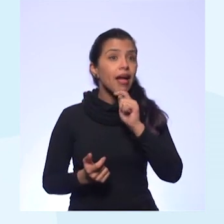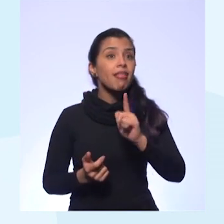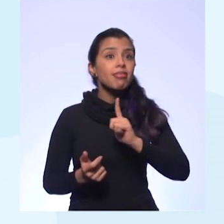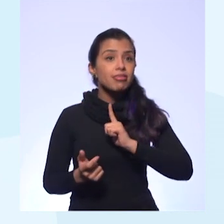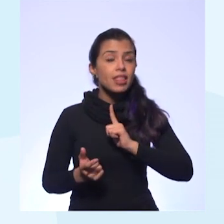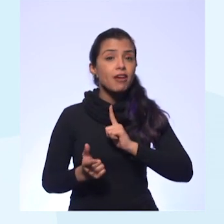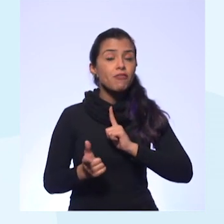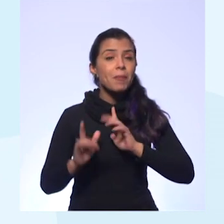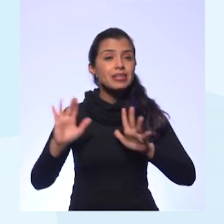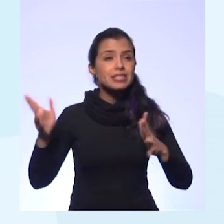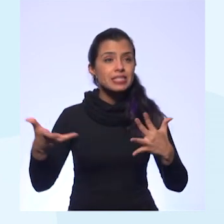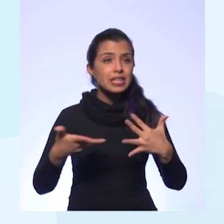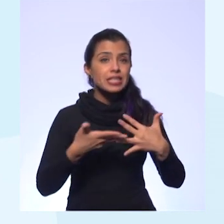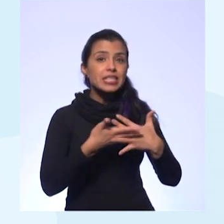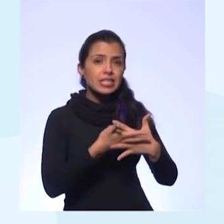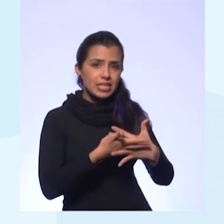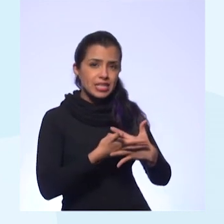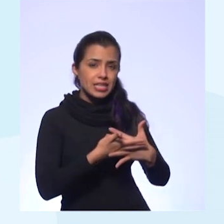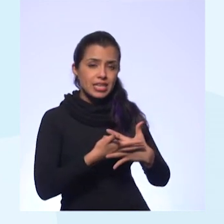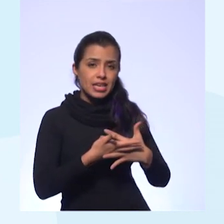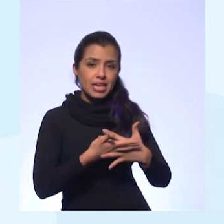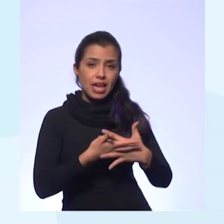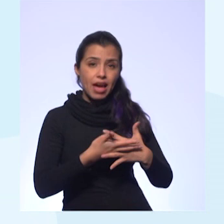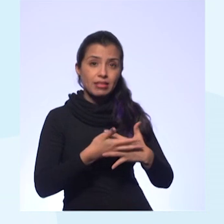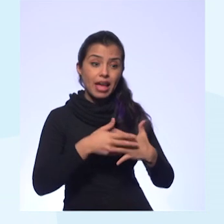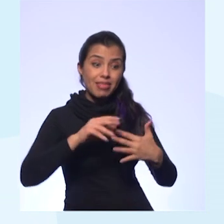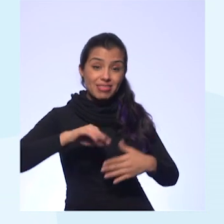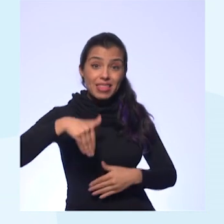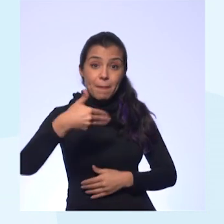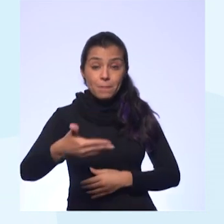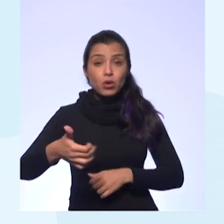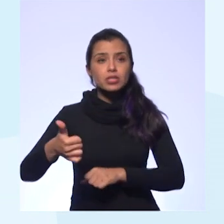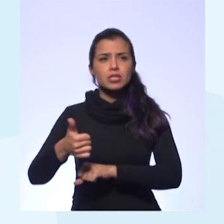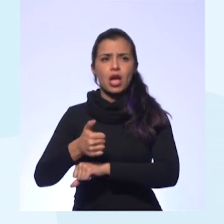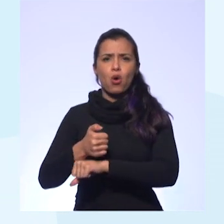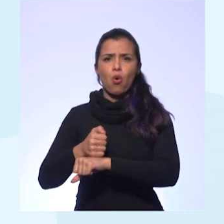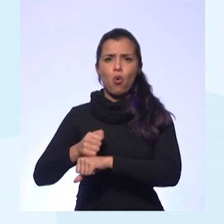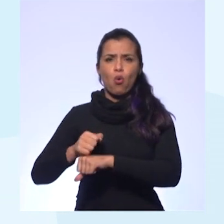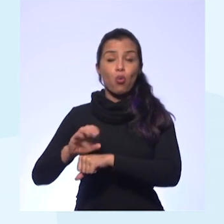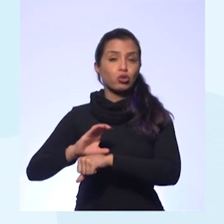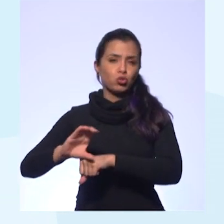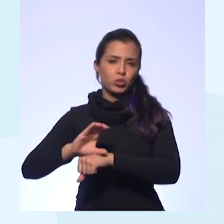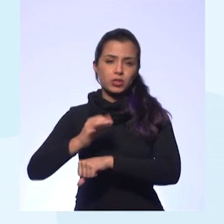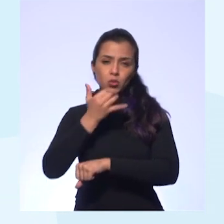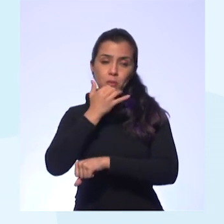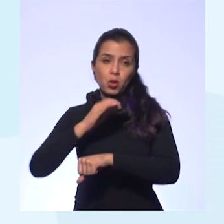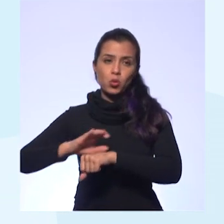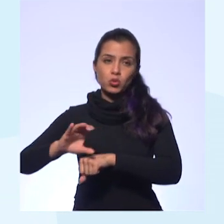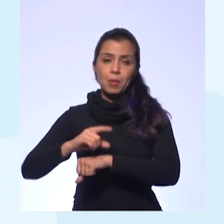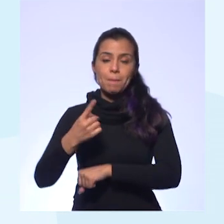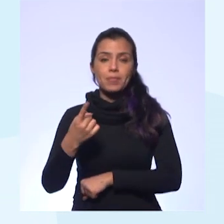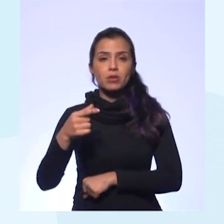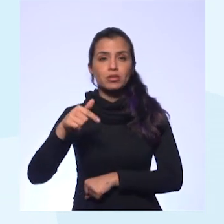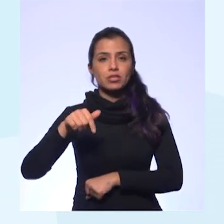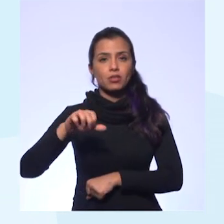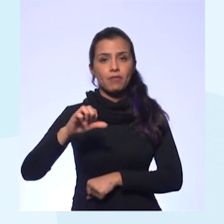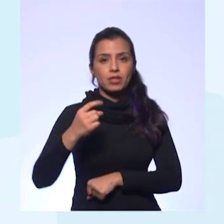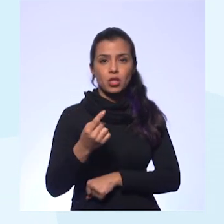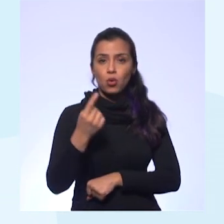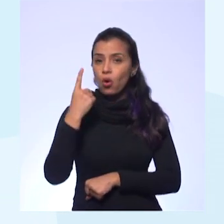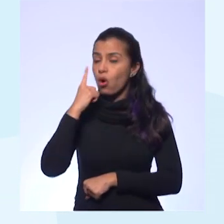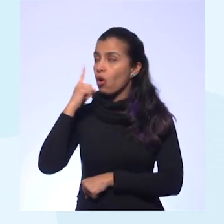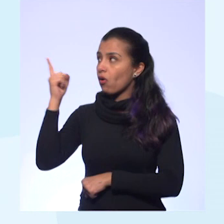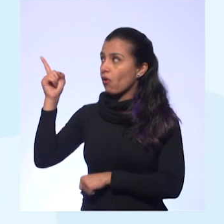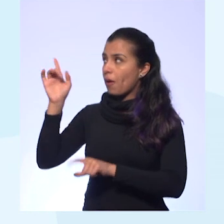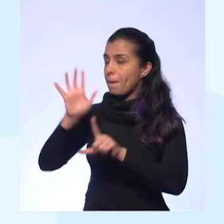cidadania, mesmo após a Constituição de 1791? Olha a imagem, ela vai dar uma rememorada em vocês aí,